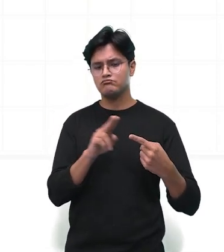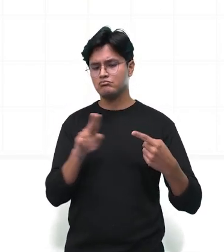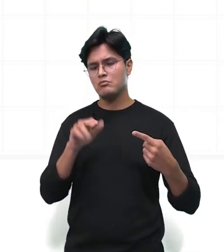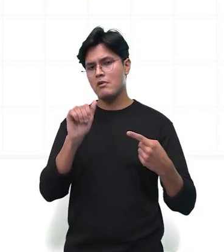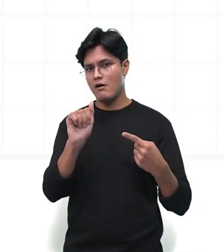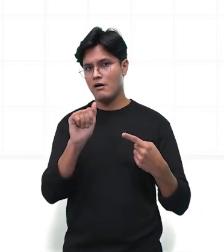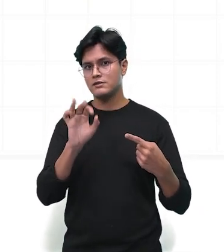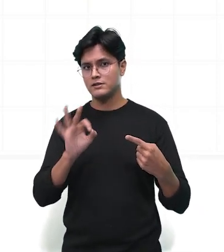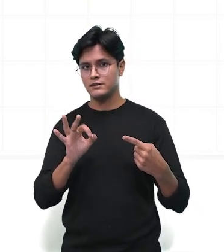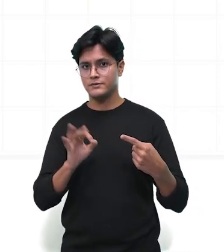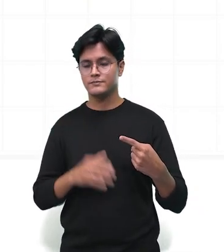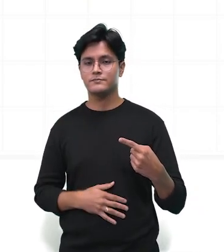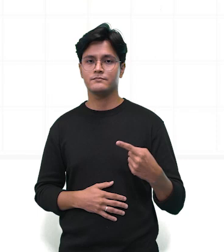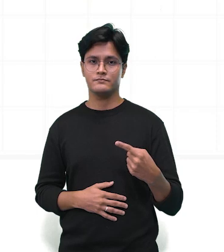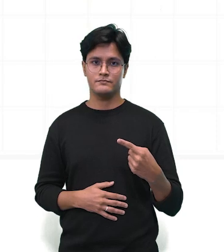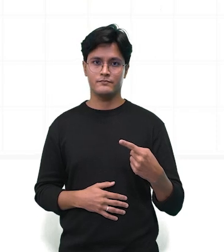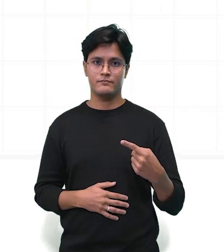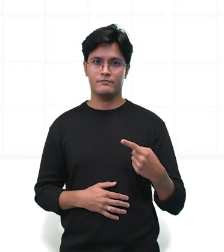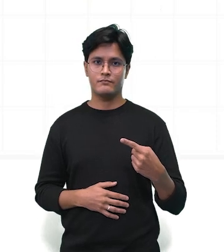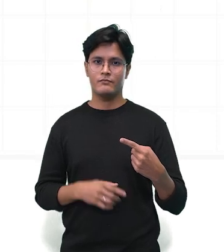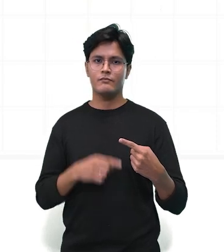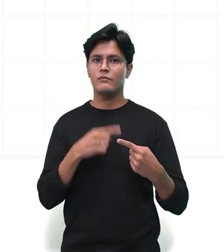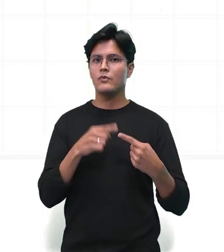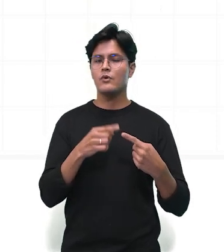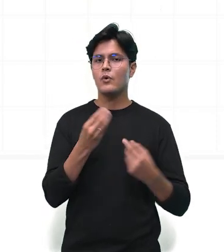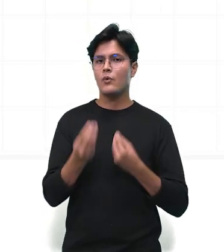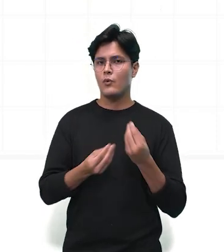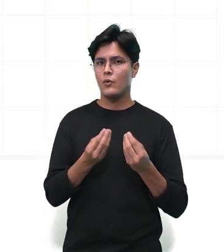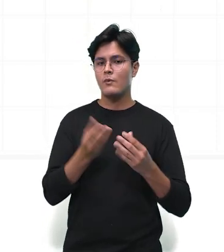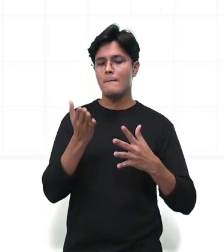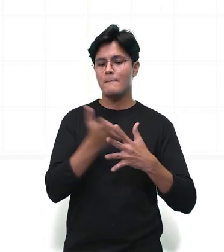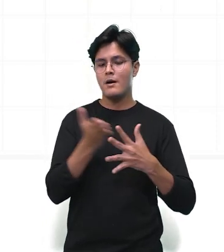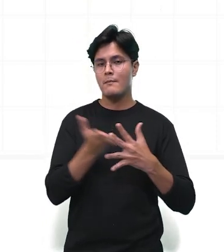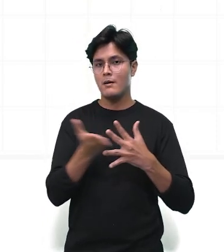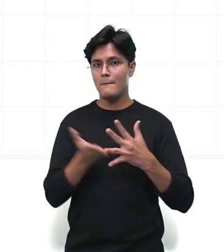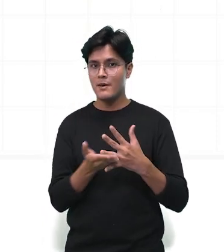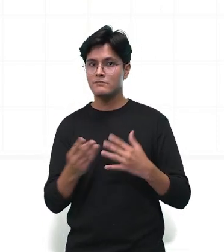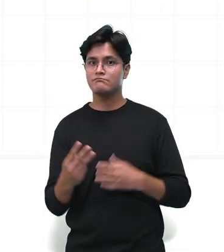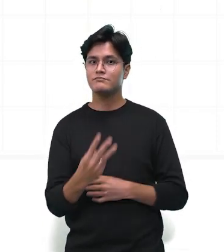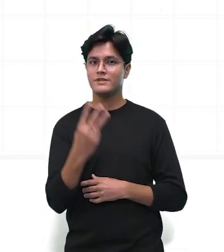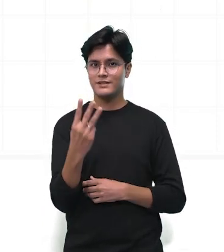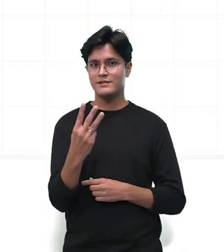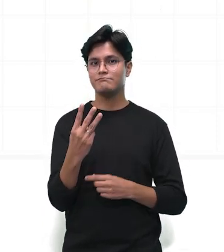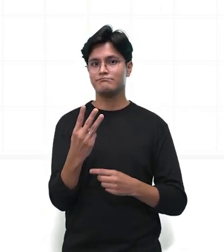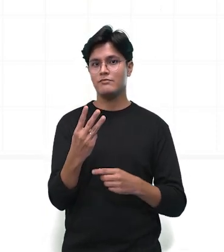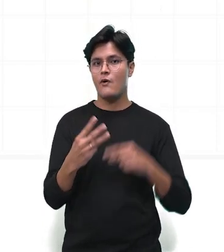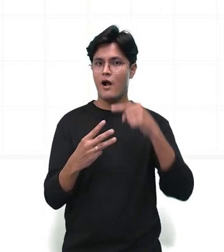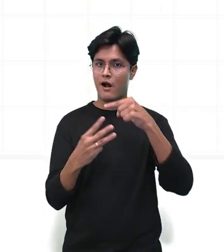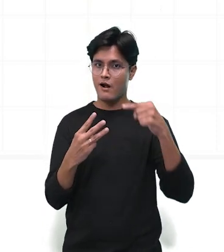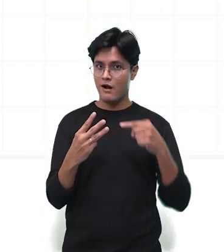de pagamento, 3 vezes de R$500.